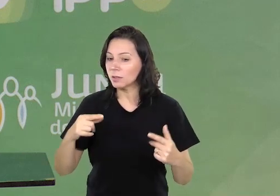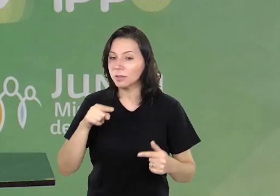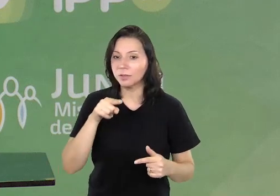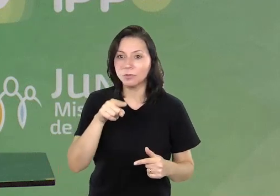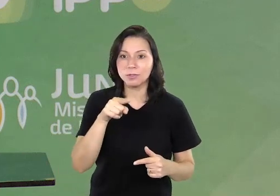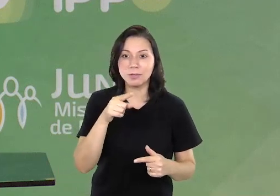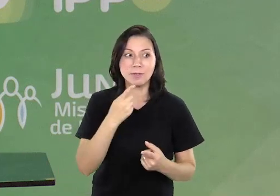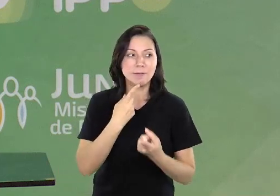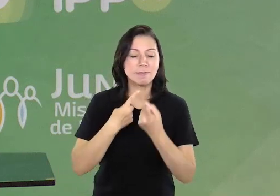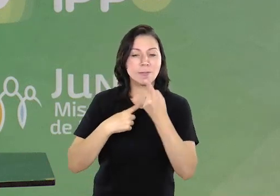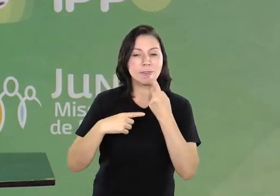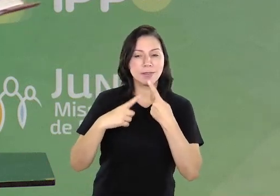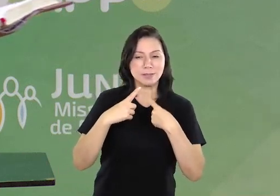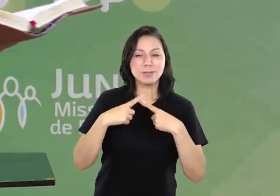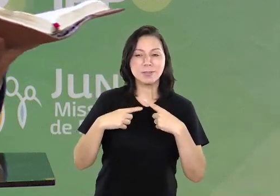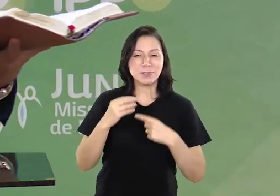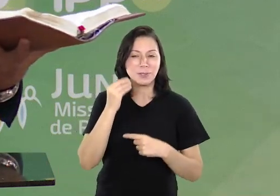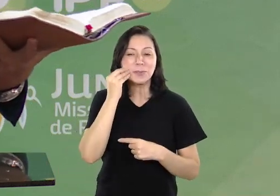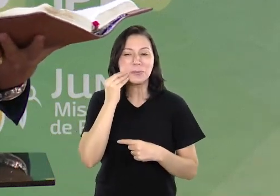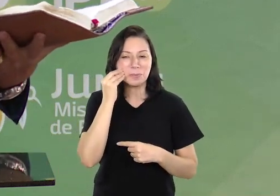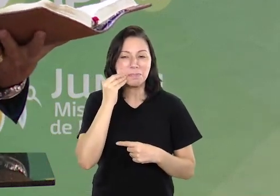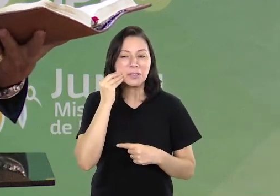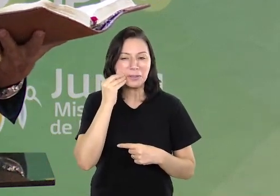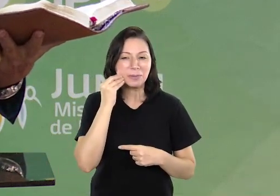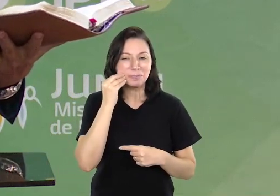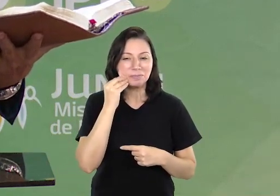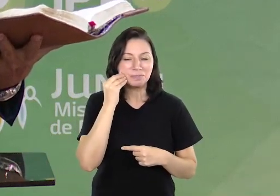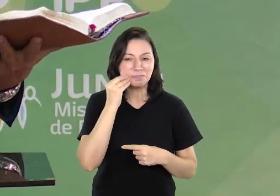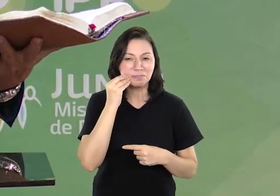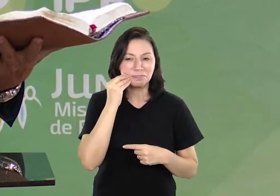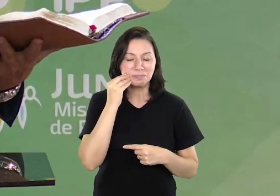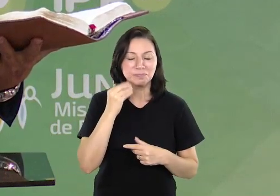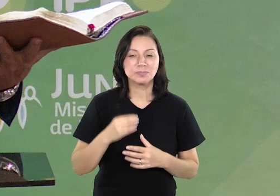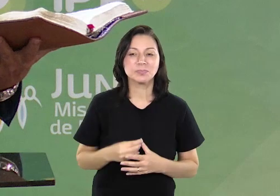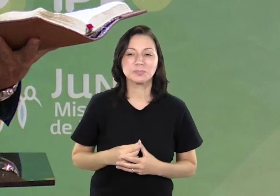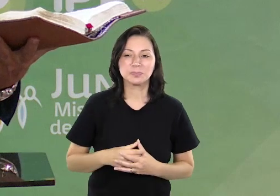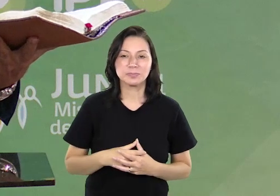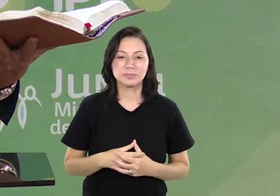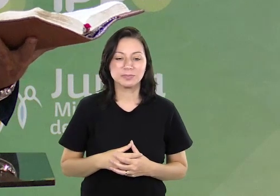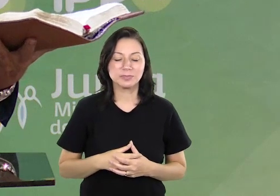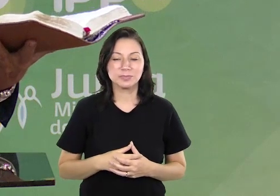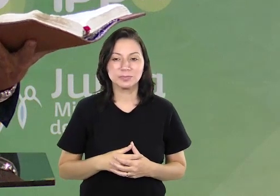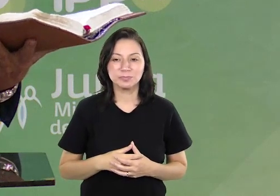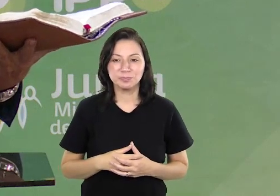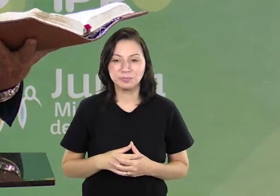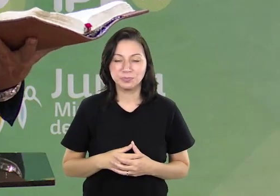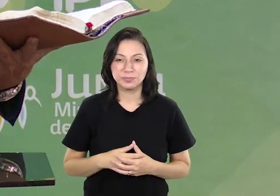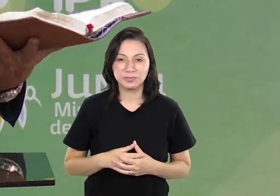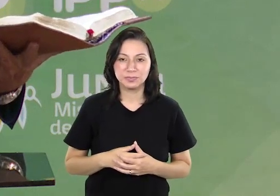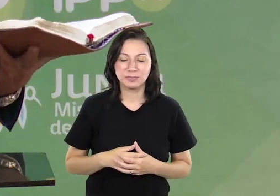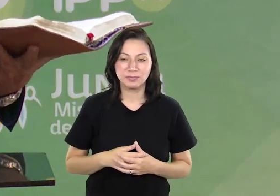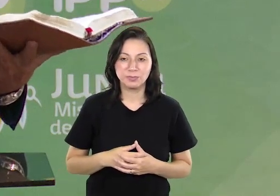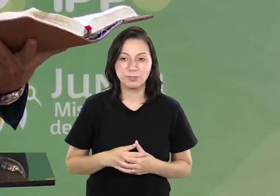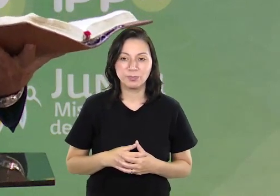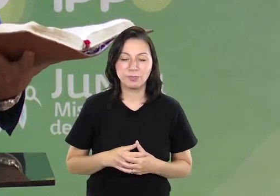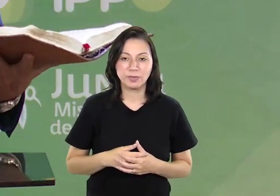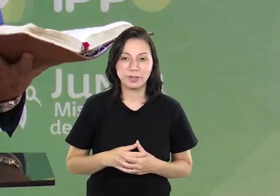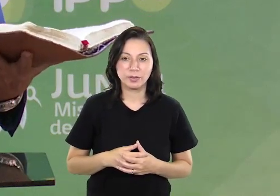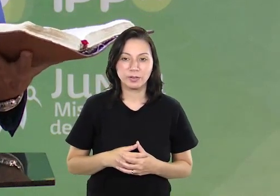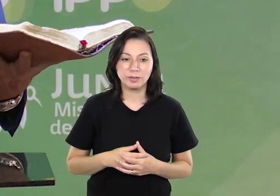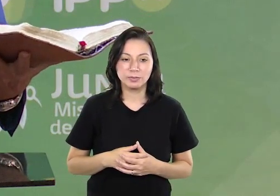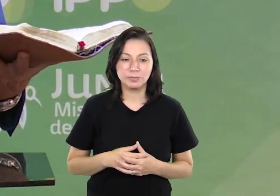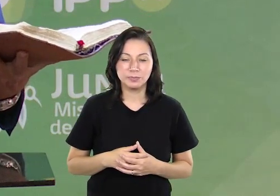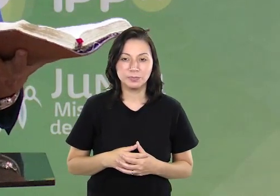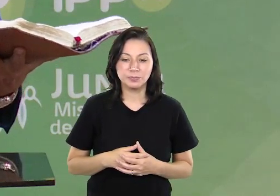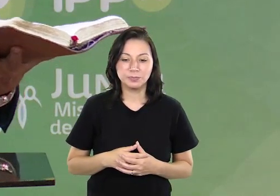Tem um ditado popular aqui no Brasil eu queria o seguinte que os olhos não veem oração não sente ou não